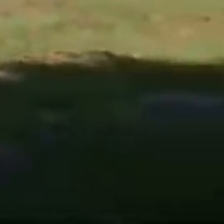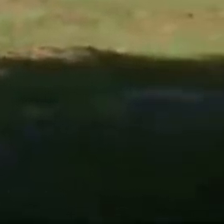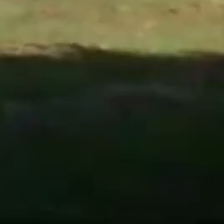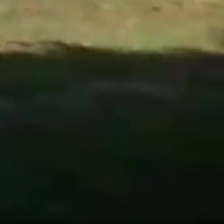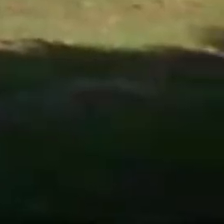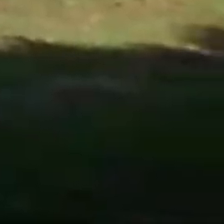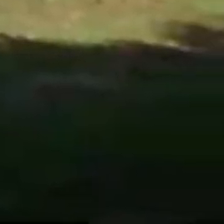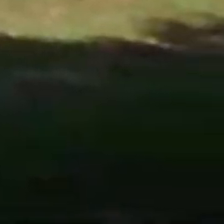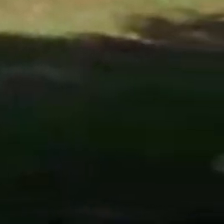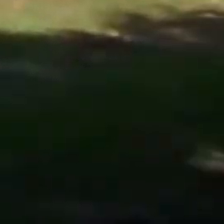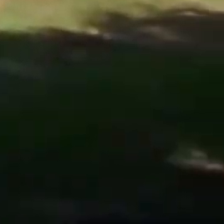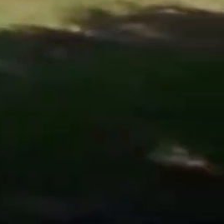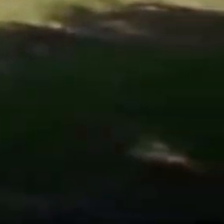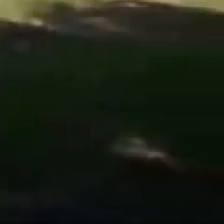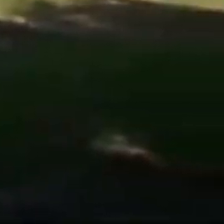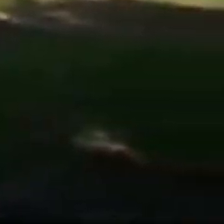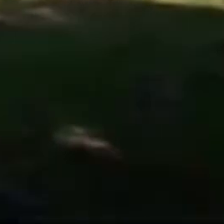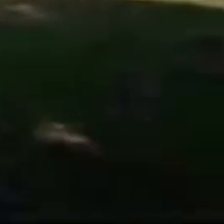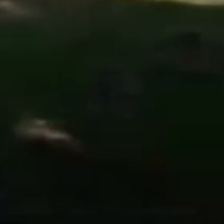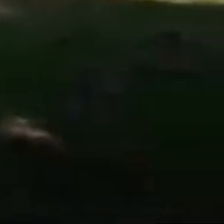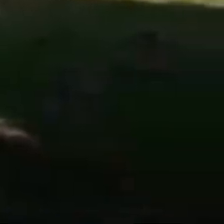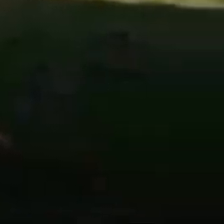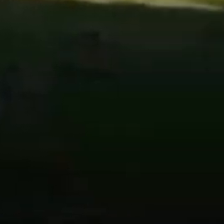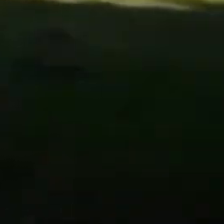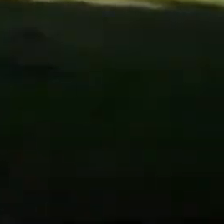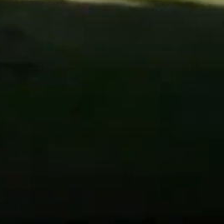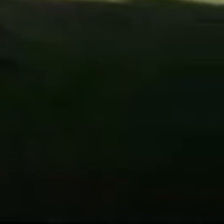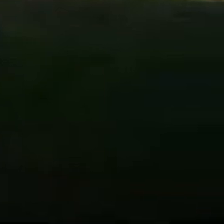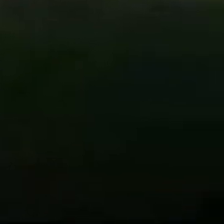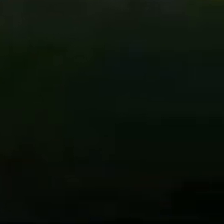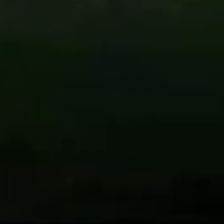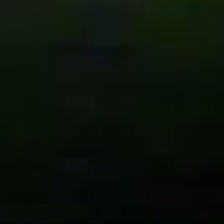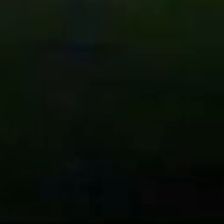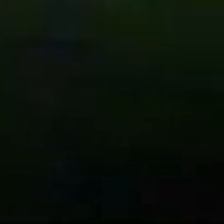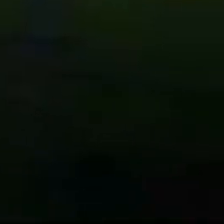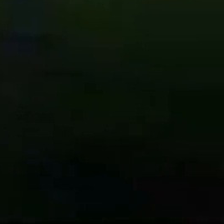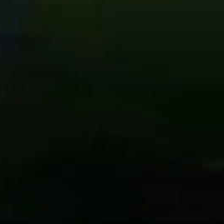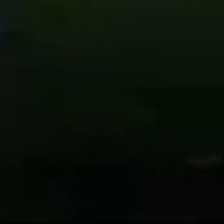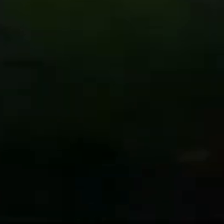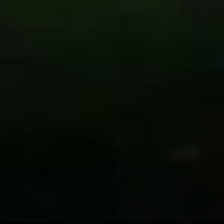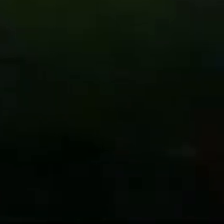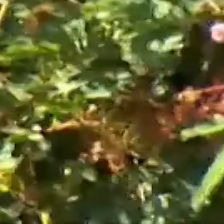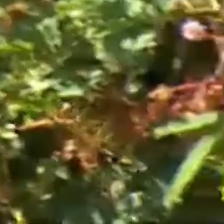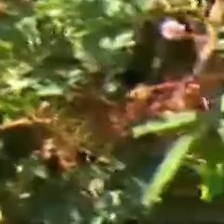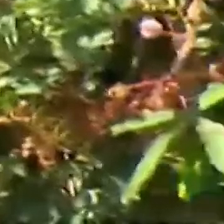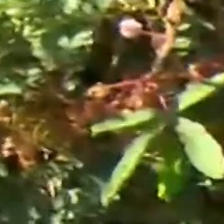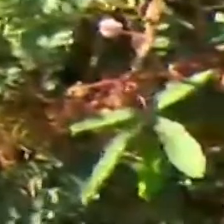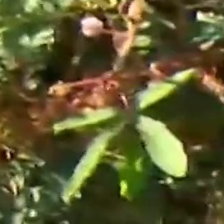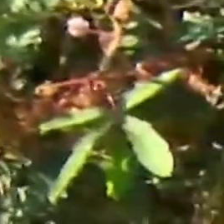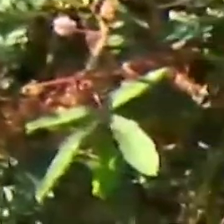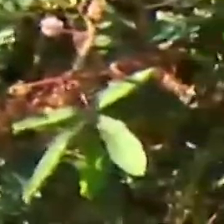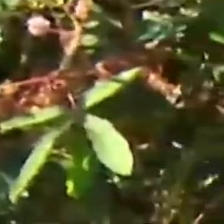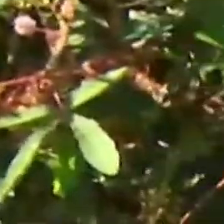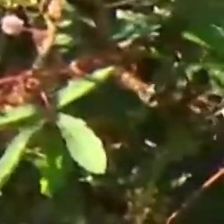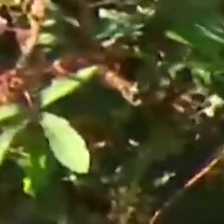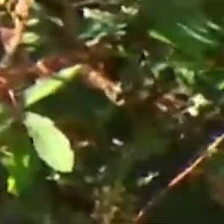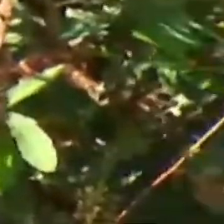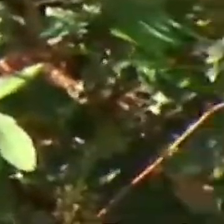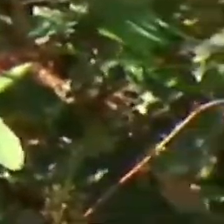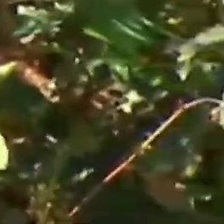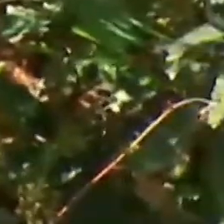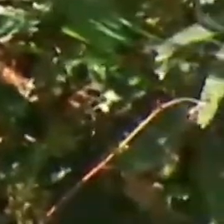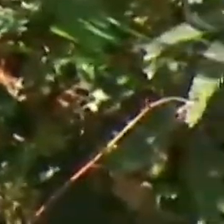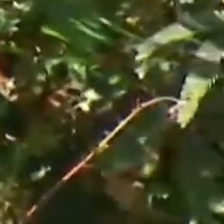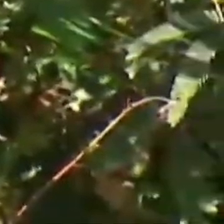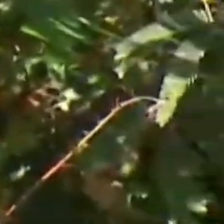vale a pena e, além de tudo, acaba virando um excelente indicador ambiental pelo simples manuseio das plantas